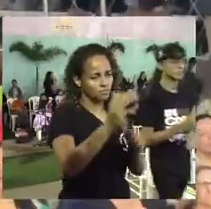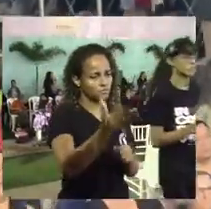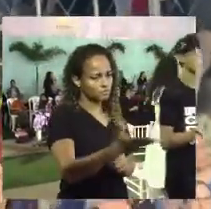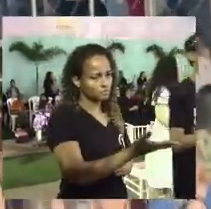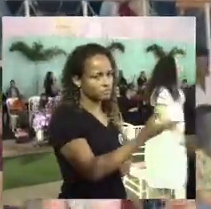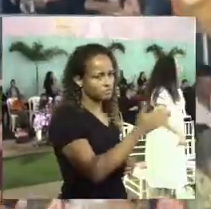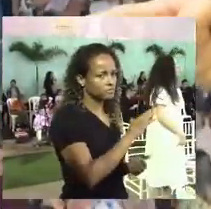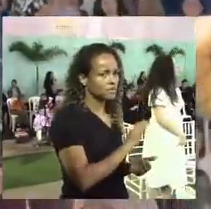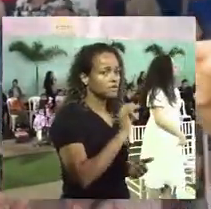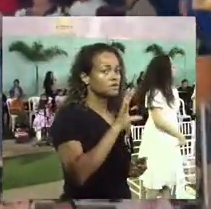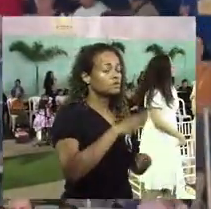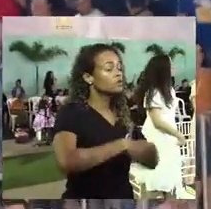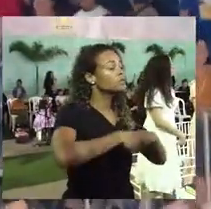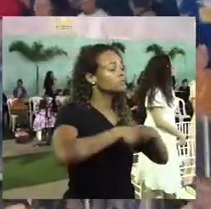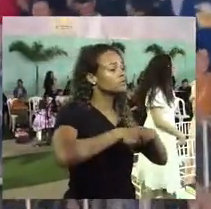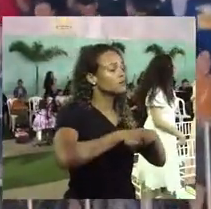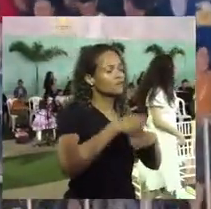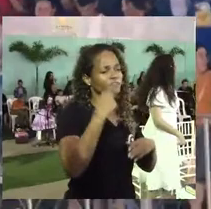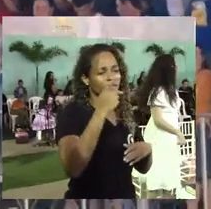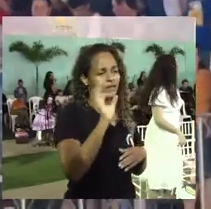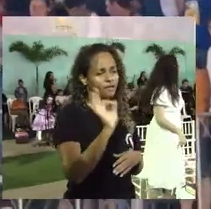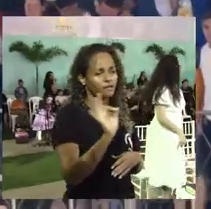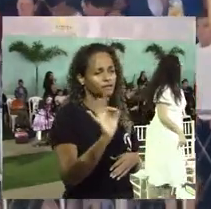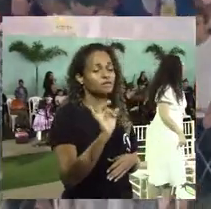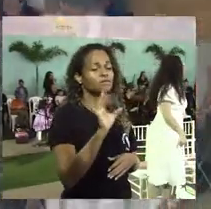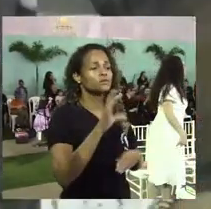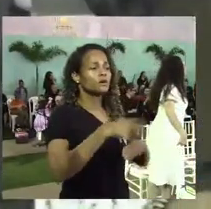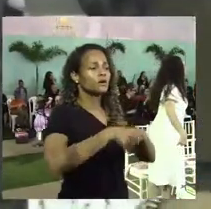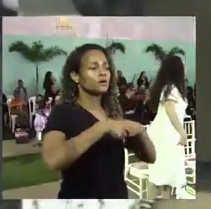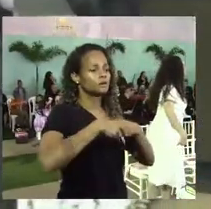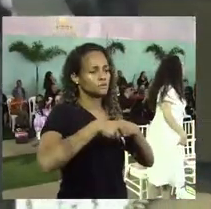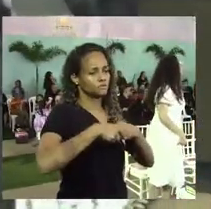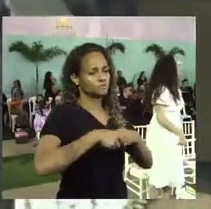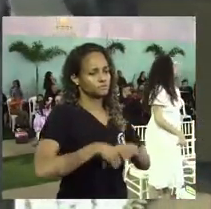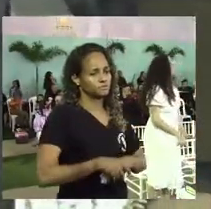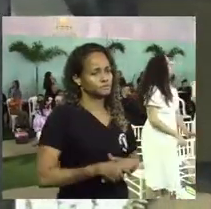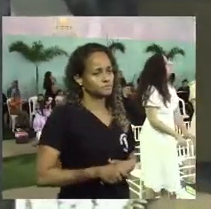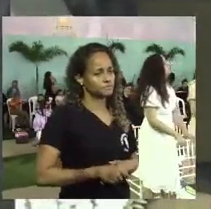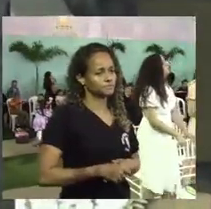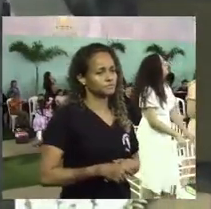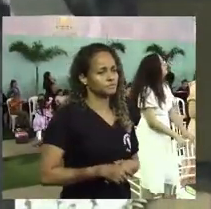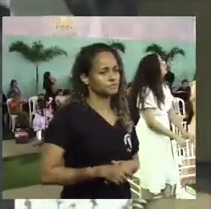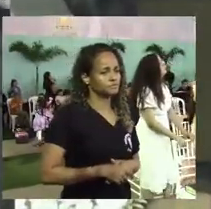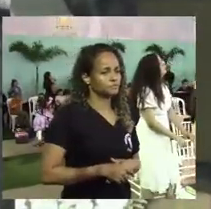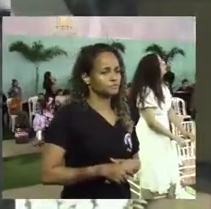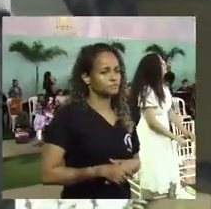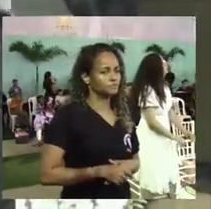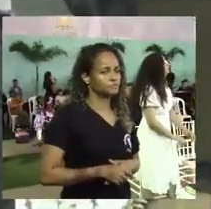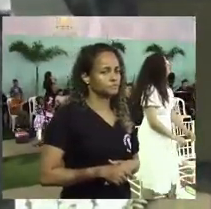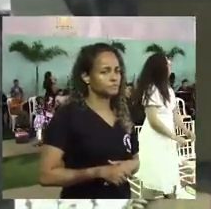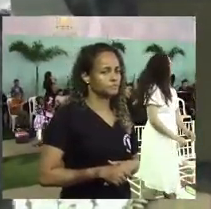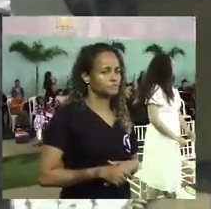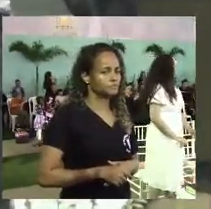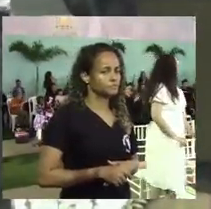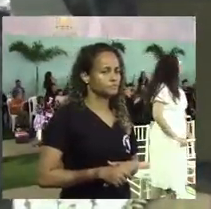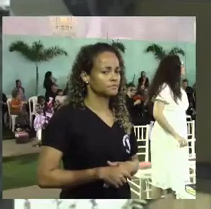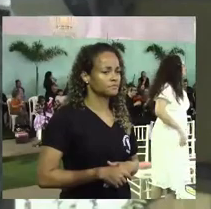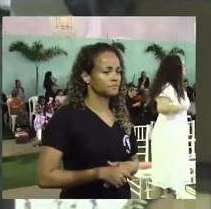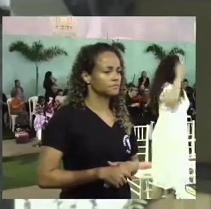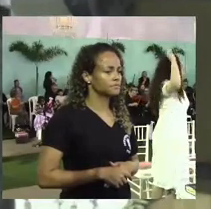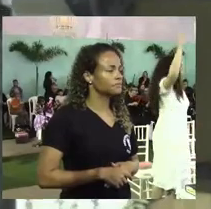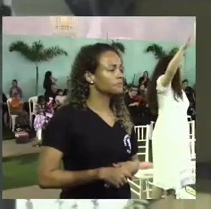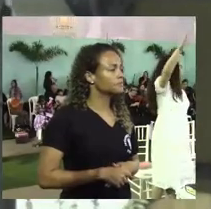é só para segurar a mão não precisa falar nada é só para segurar a mão isso Ore com ele